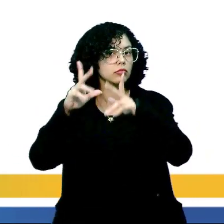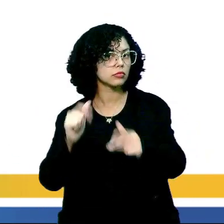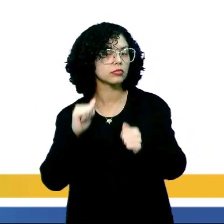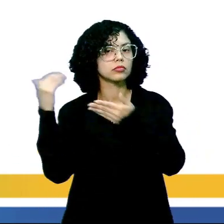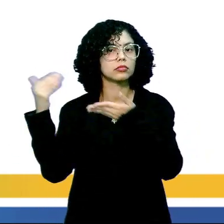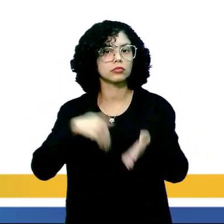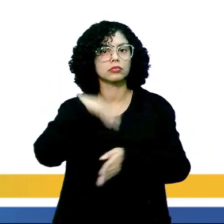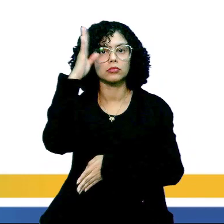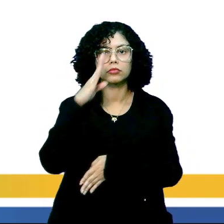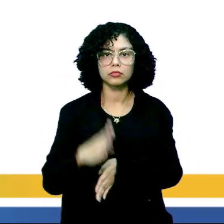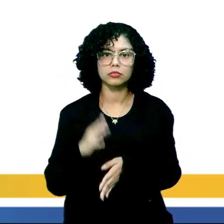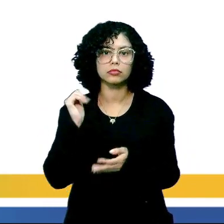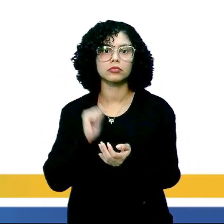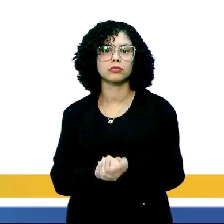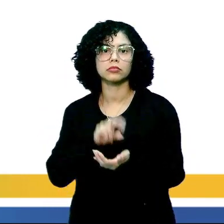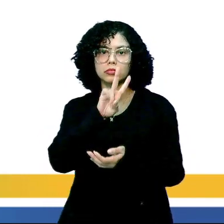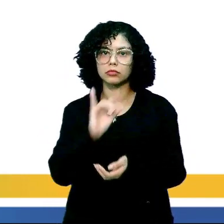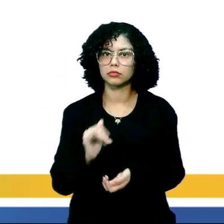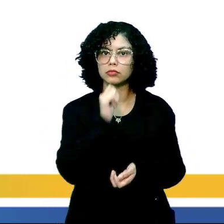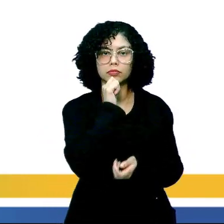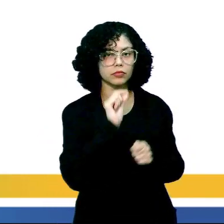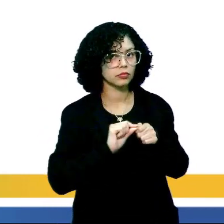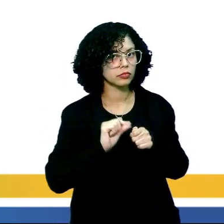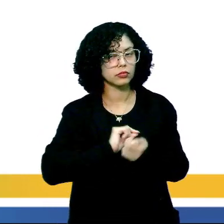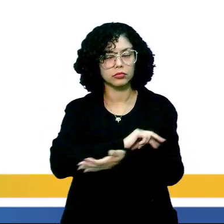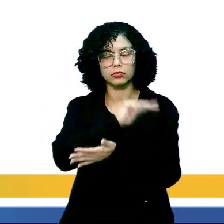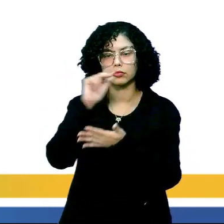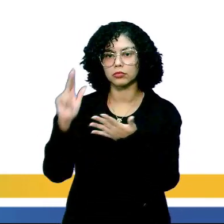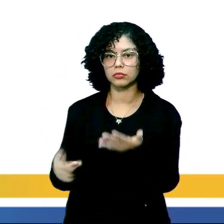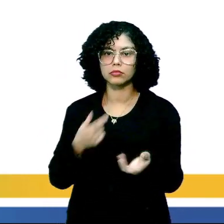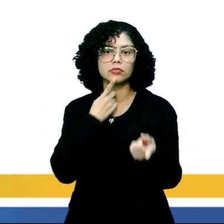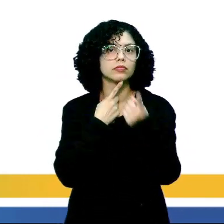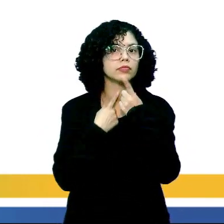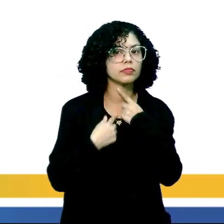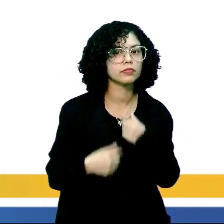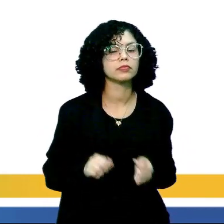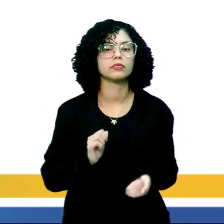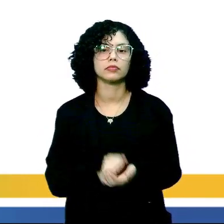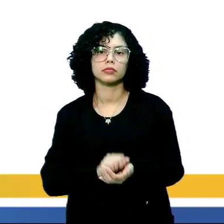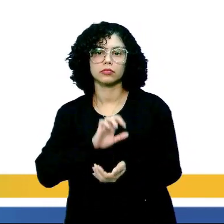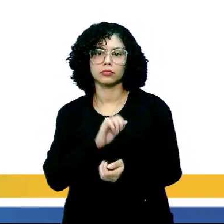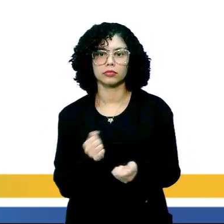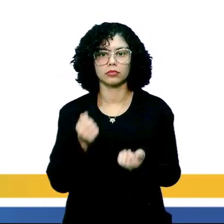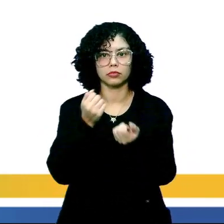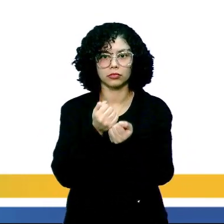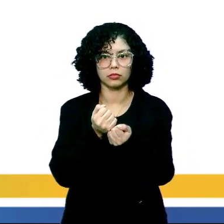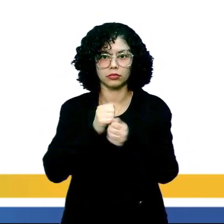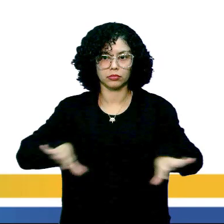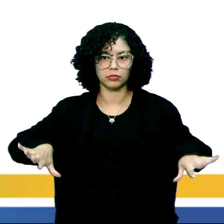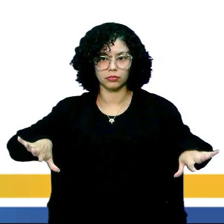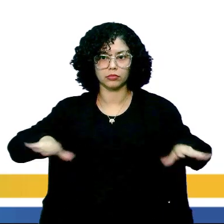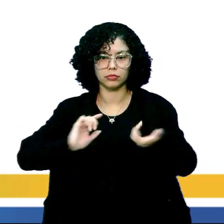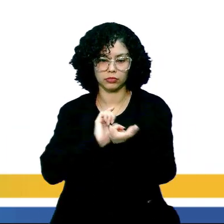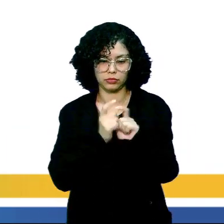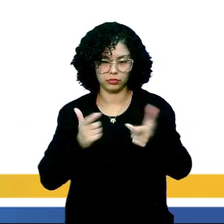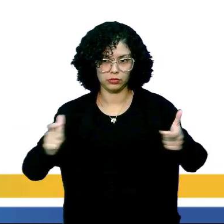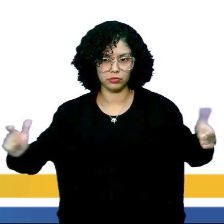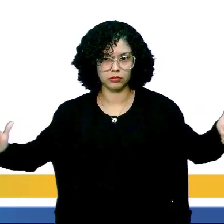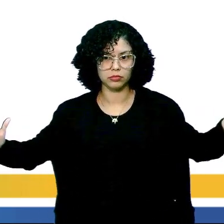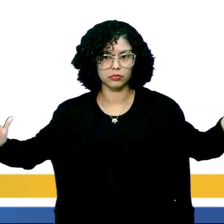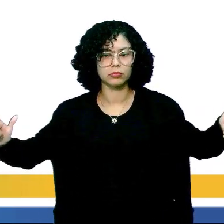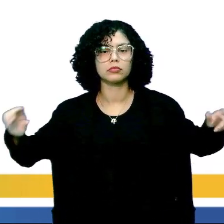vai chegar no Brasil e vai fazer com que uma galera aí deseje a emancipação do território e a declaração